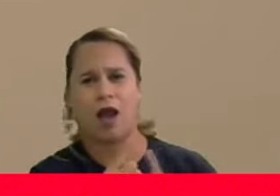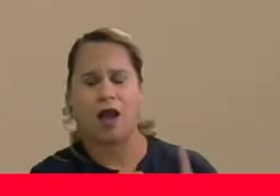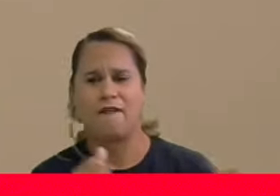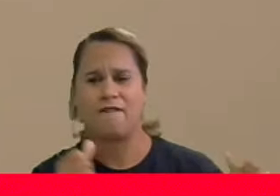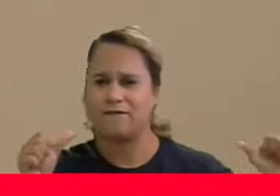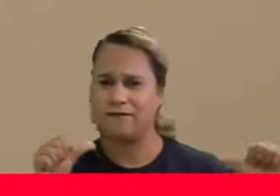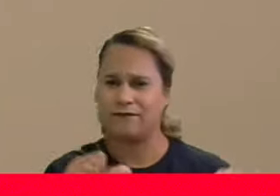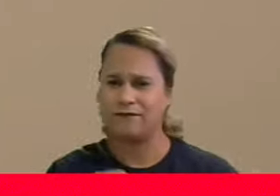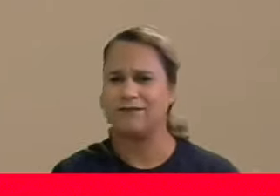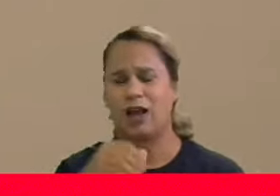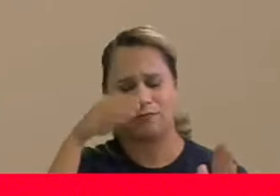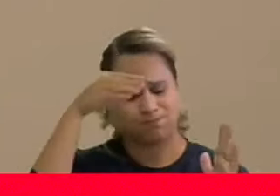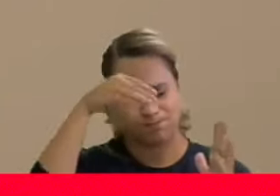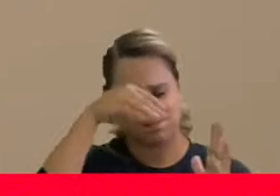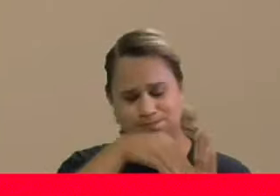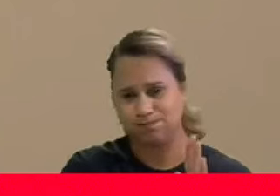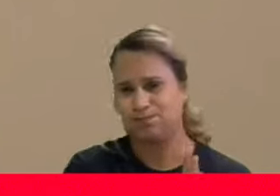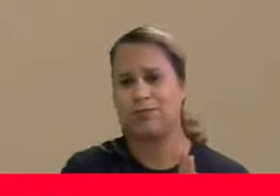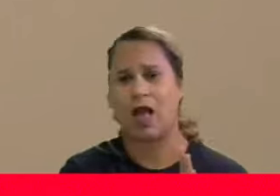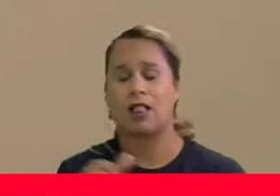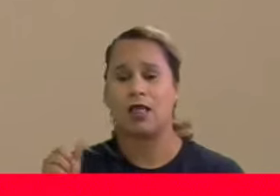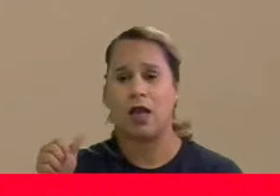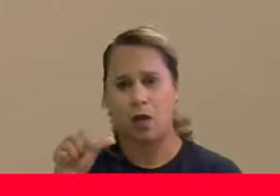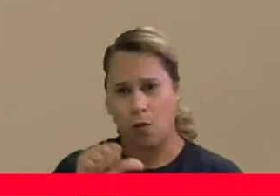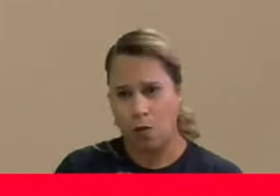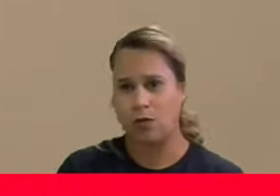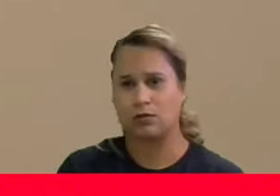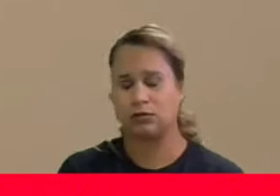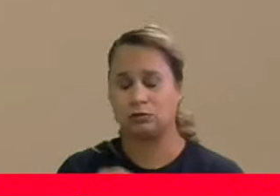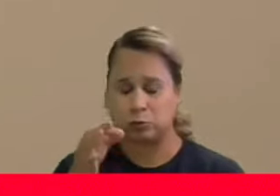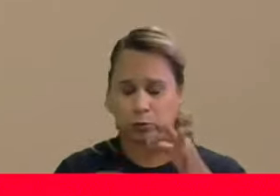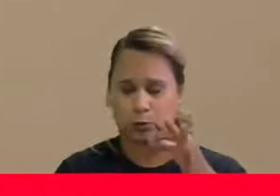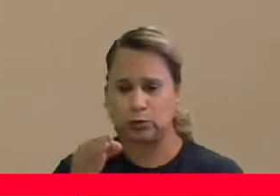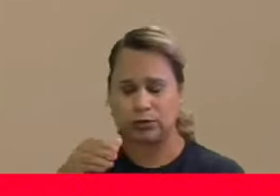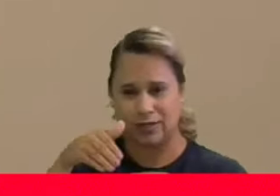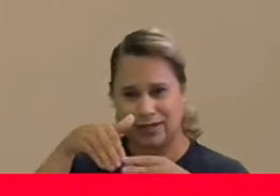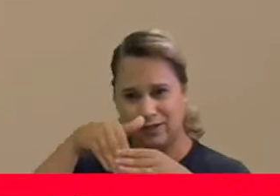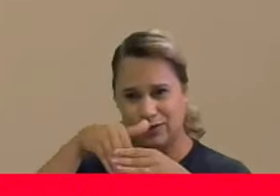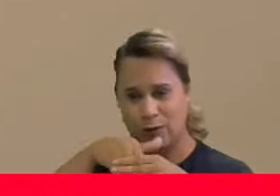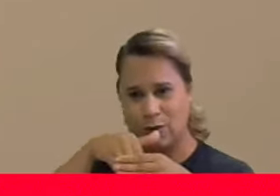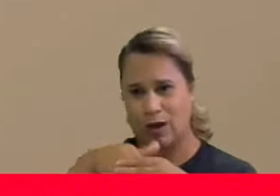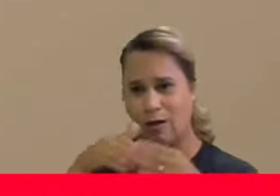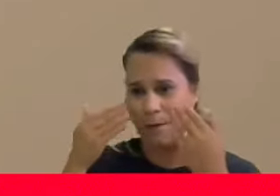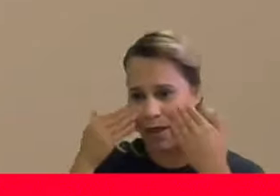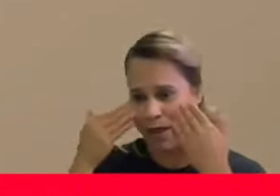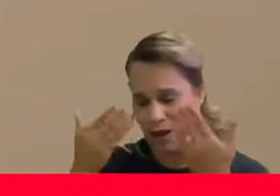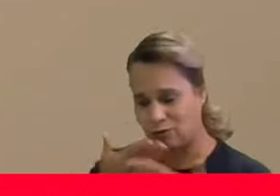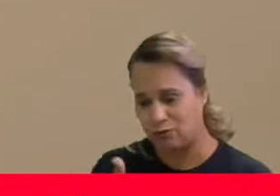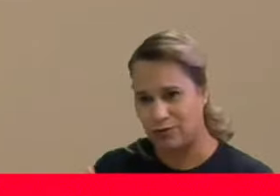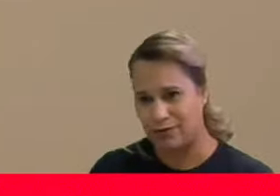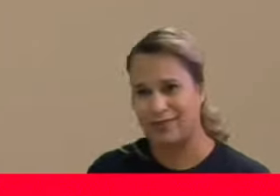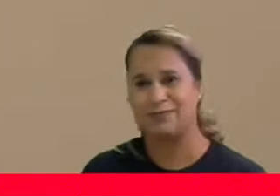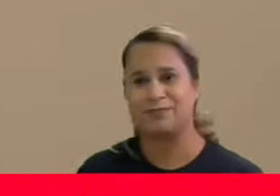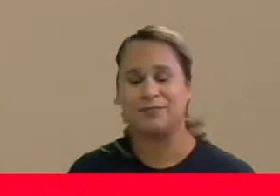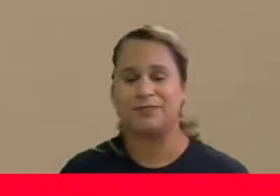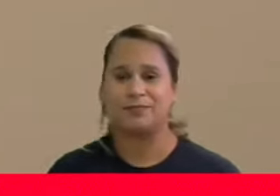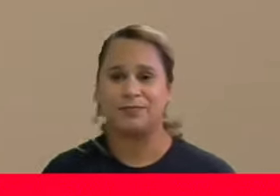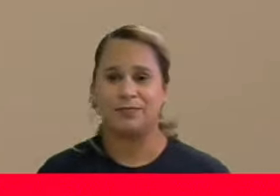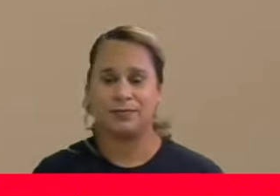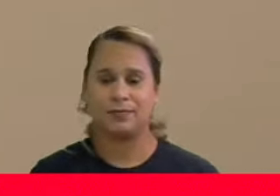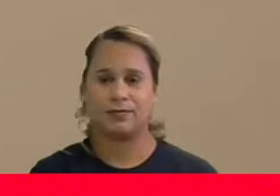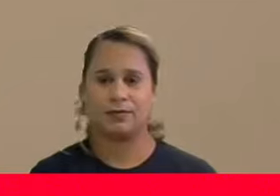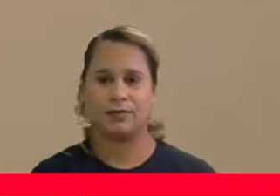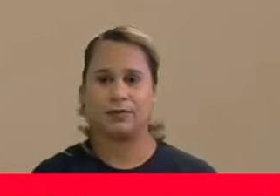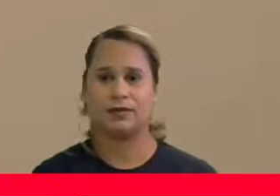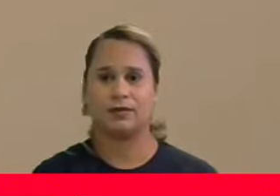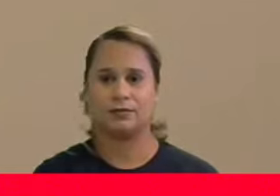perante a justiça eleitoral. E ainda ele passou pela busca da conquista do cargo por outro estado em São Paulo, em